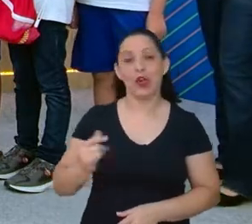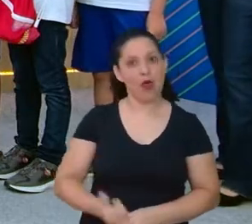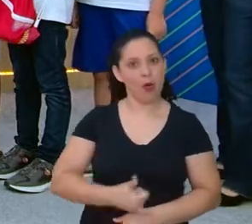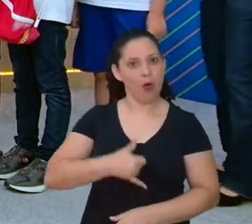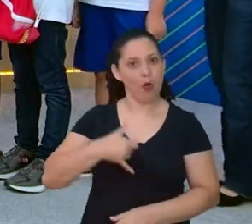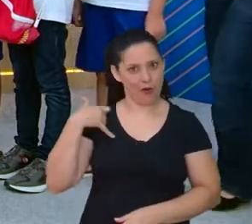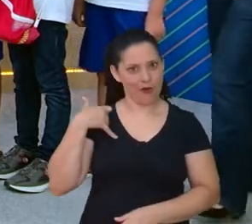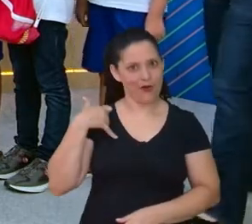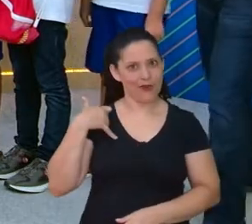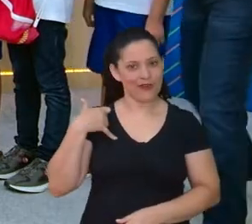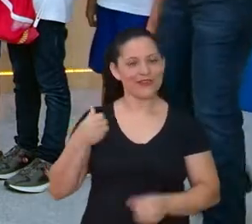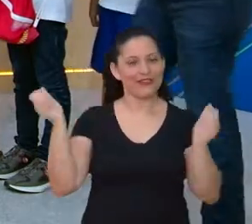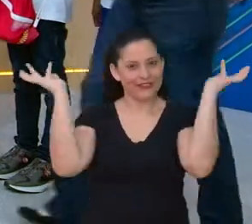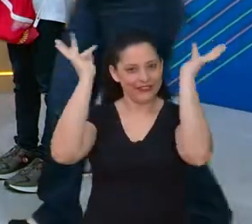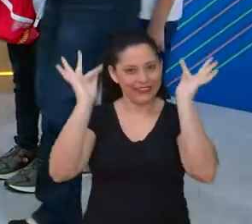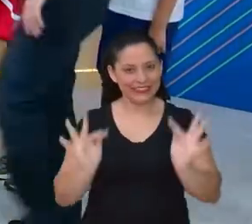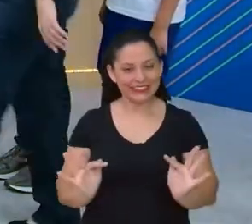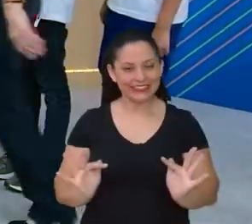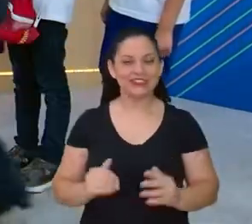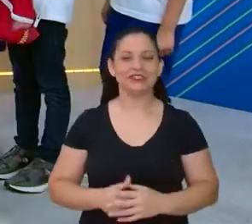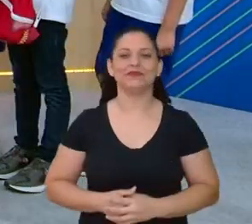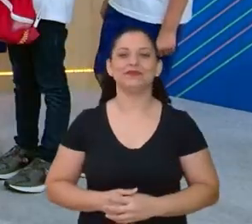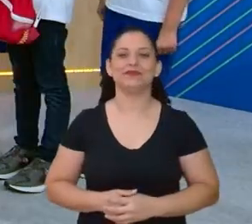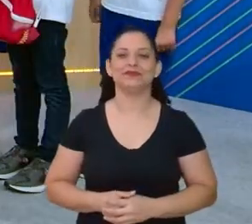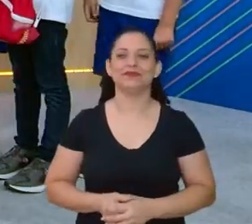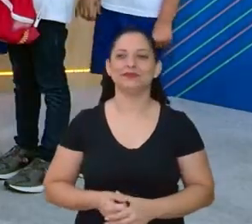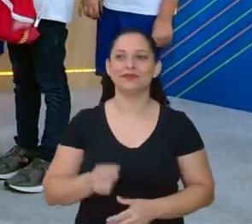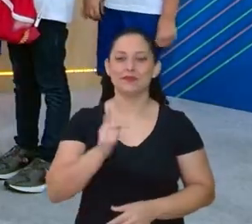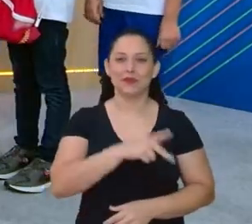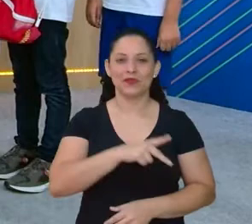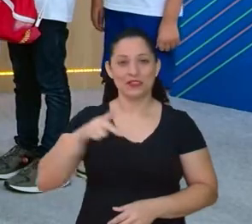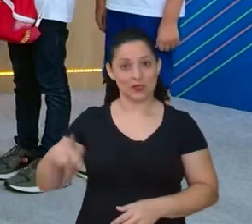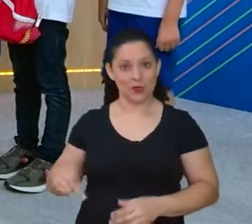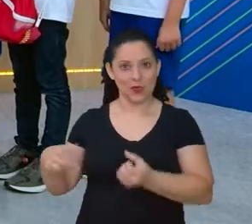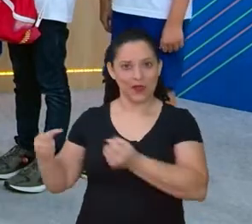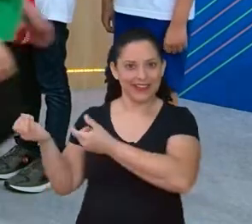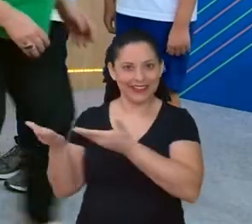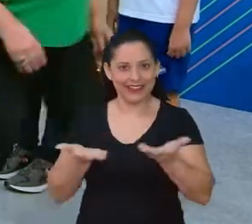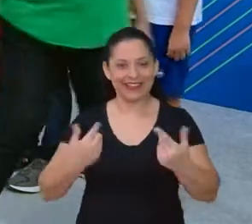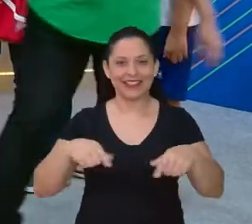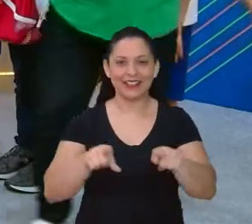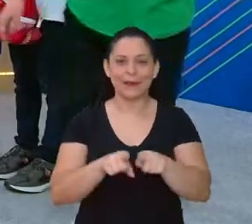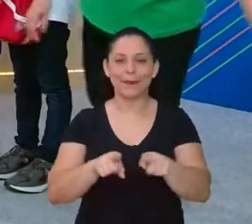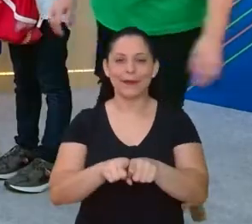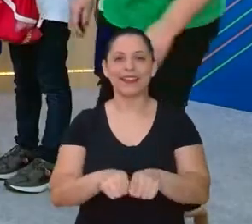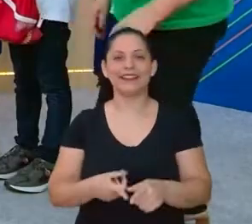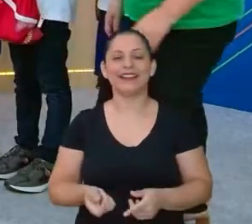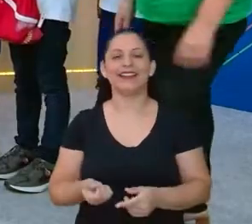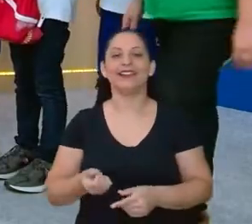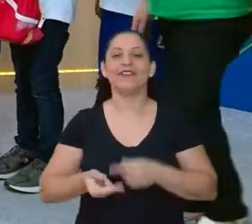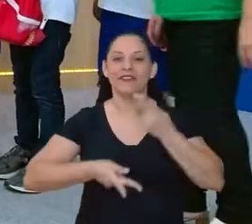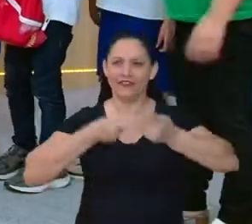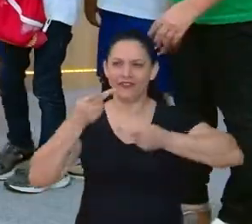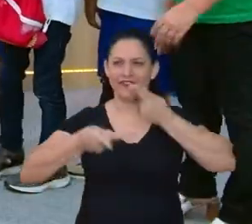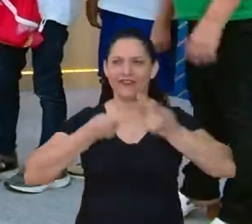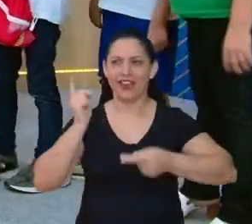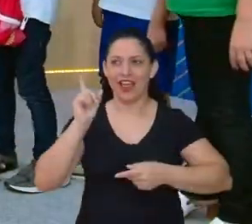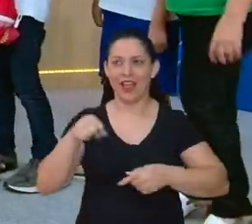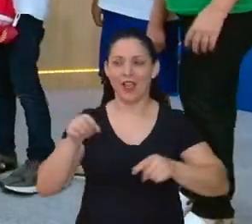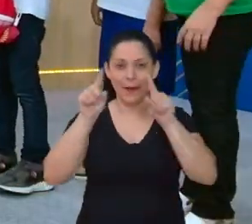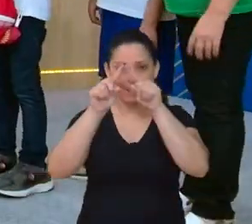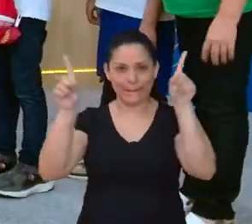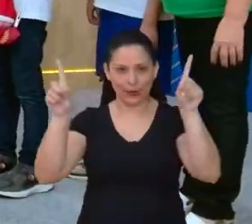hein? Venha pra cá, professora, pra senhora também usufruir aqui do meu microfone. Diga lá, professora, como é que tá ocorrendo isso? Está